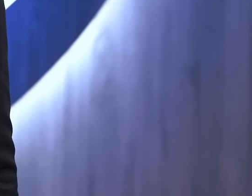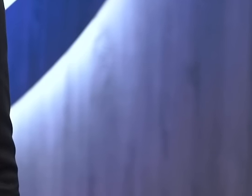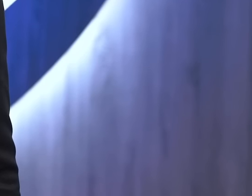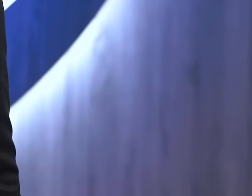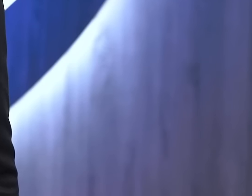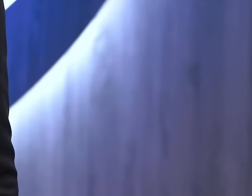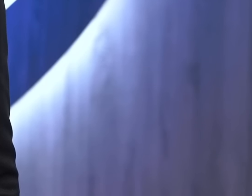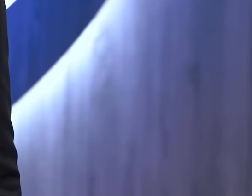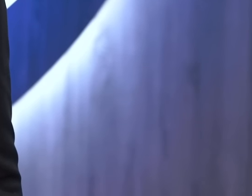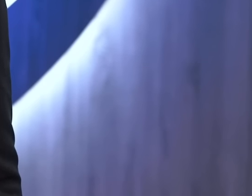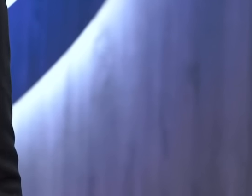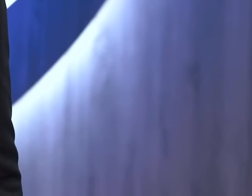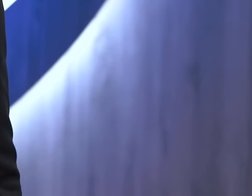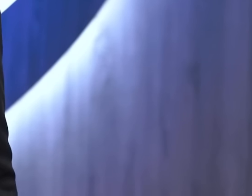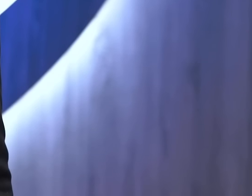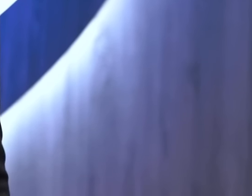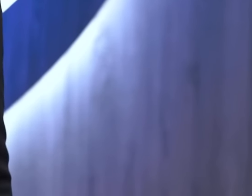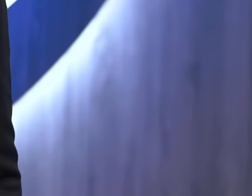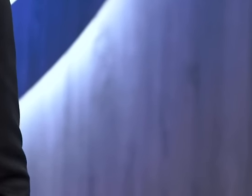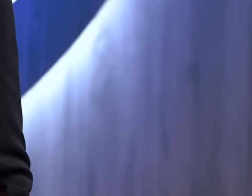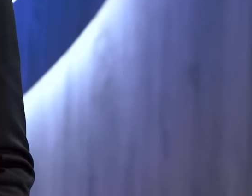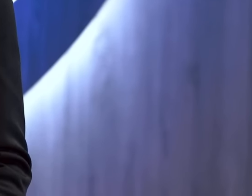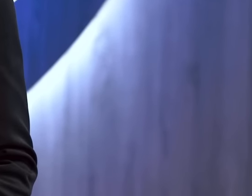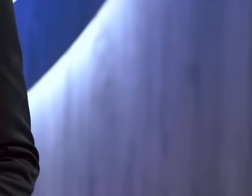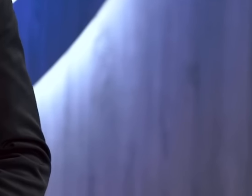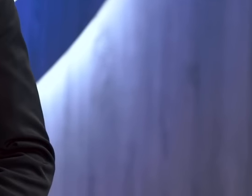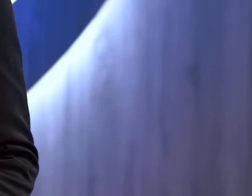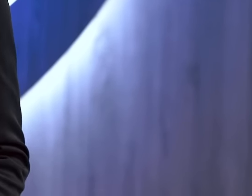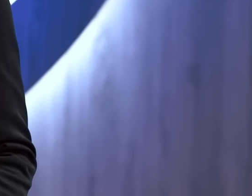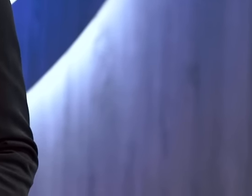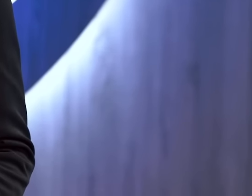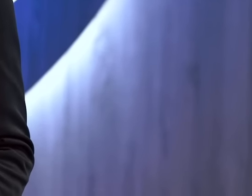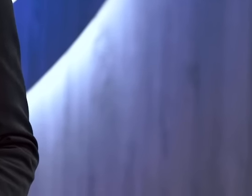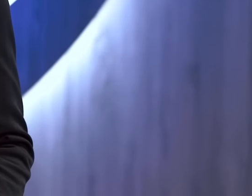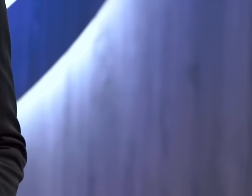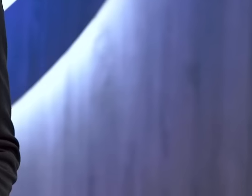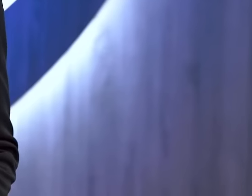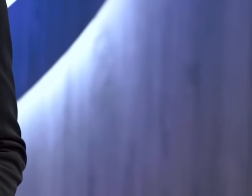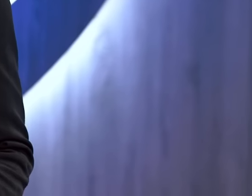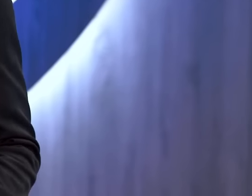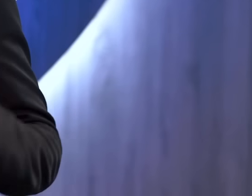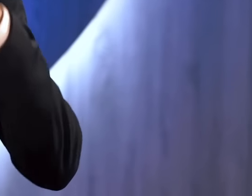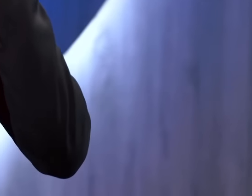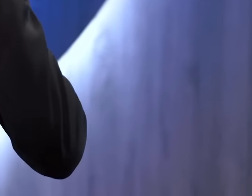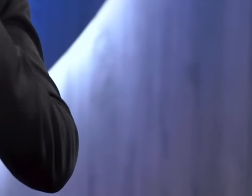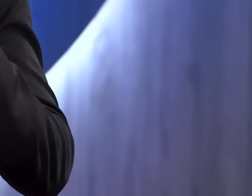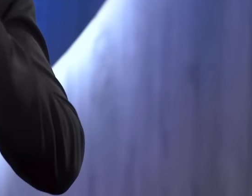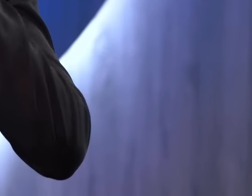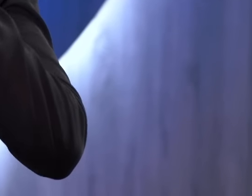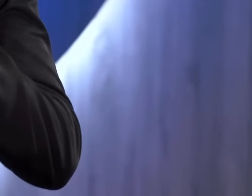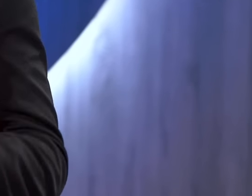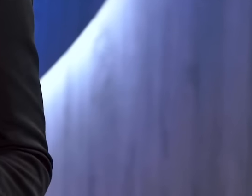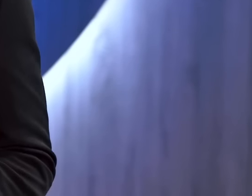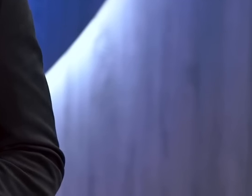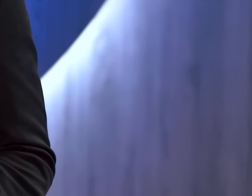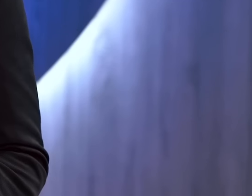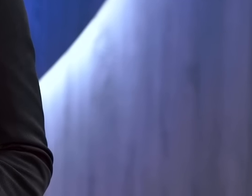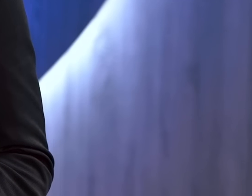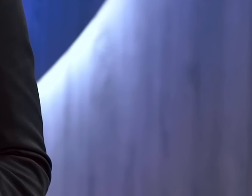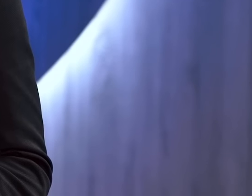um grupo muito grande orando por você então faça isso agora ore por uma pessoa Ore pelo seu pedido que está aí no